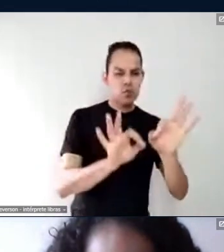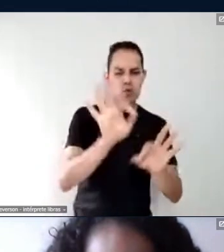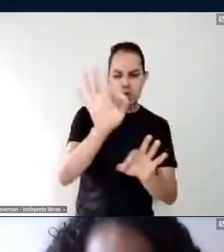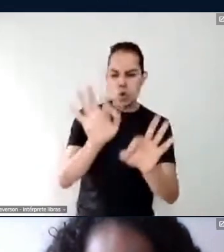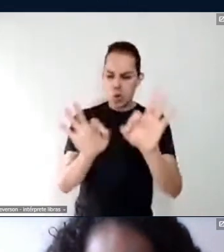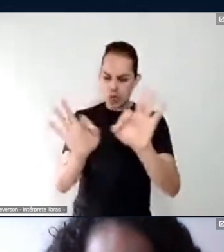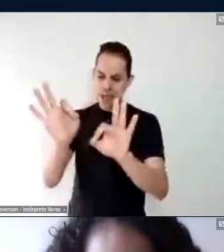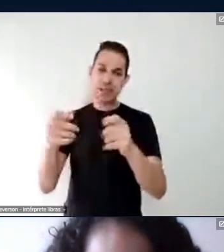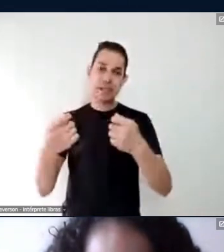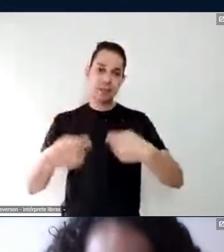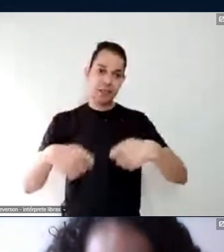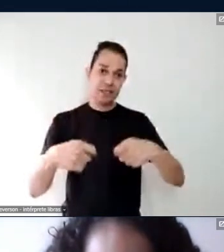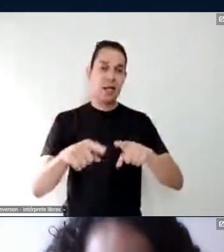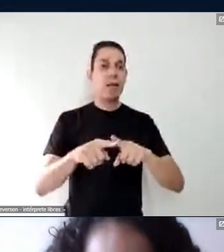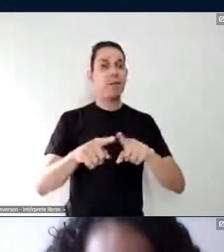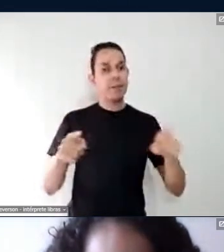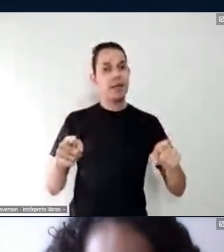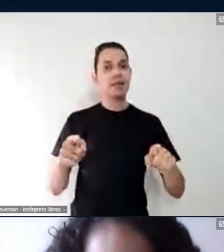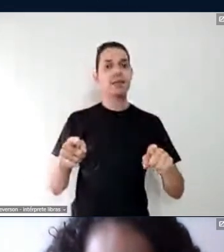volto